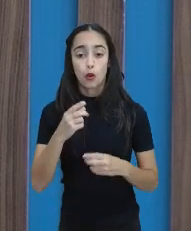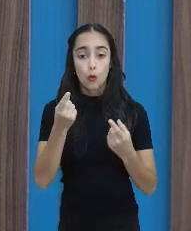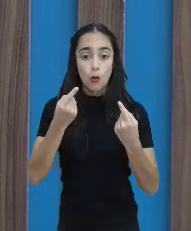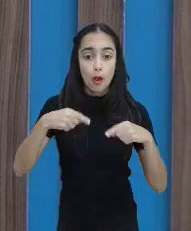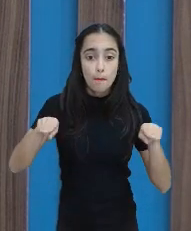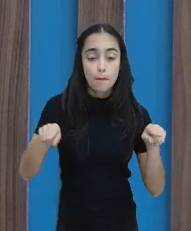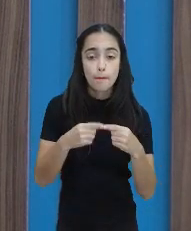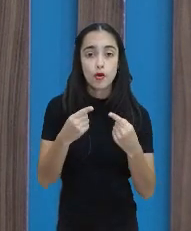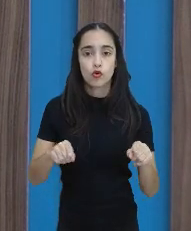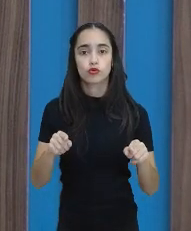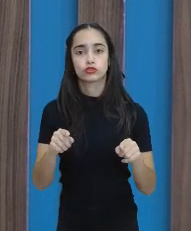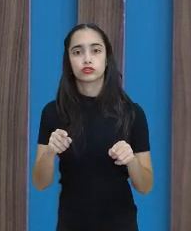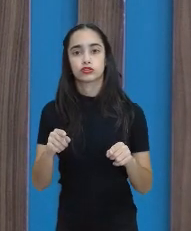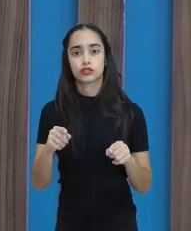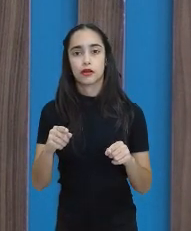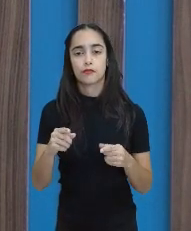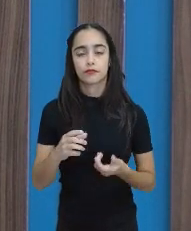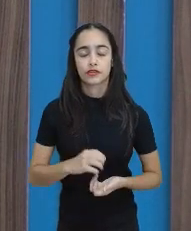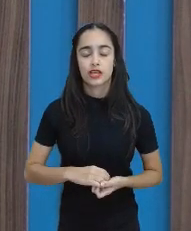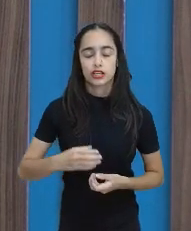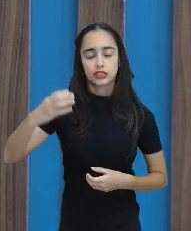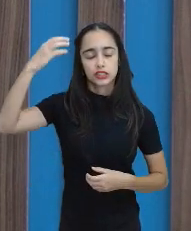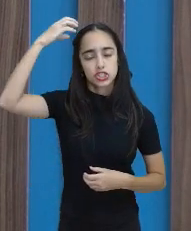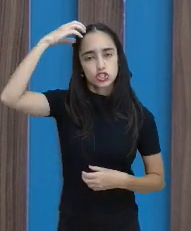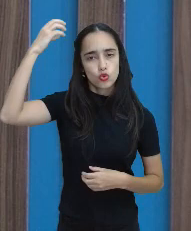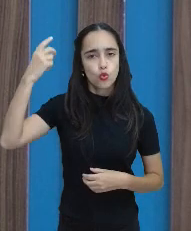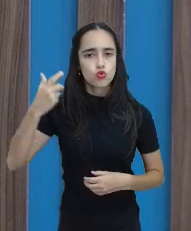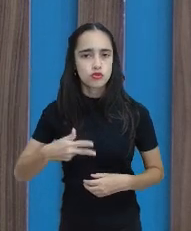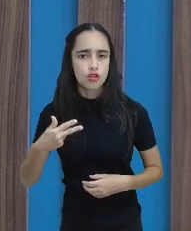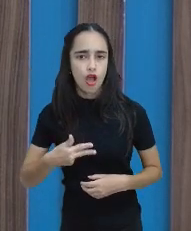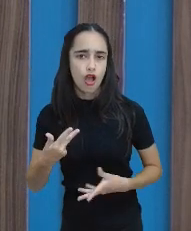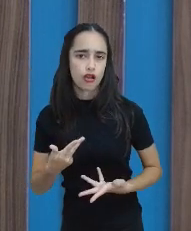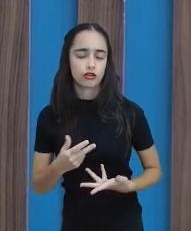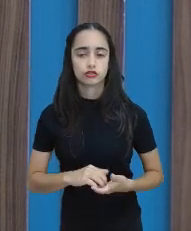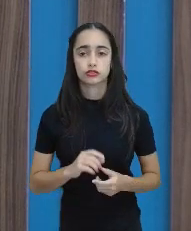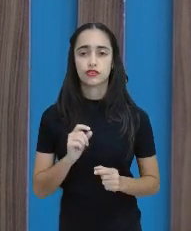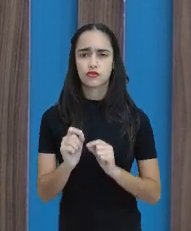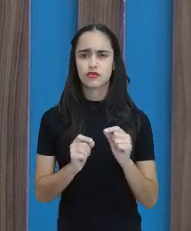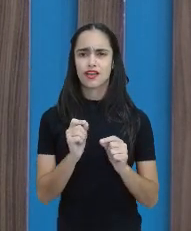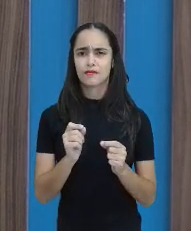não para, a cidade só cresce, né? Sim. De fato, né, a gente vive